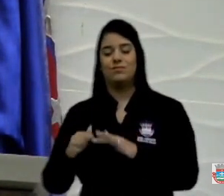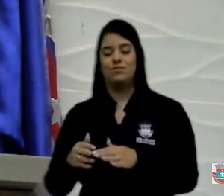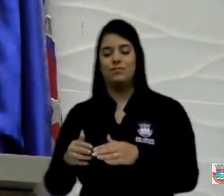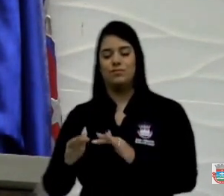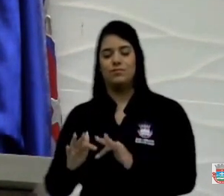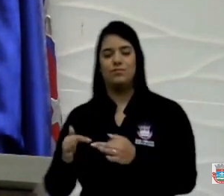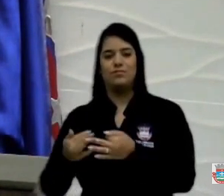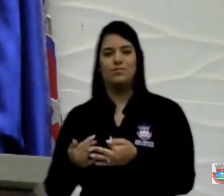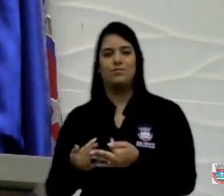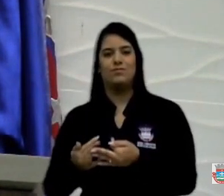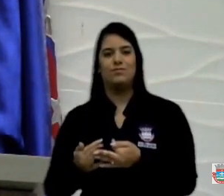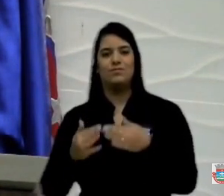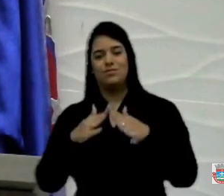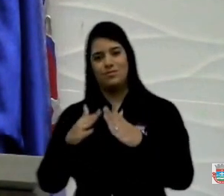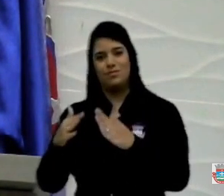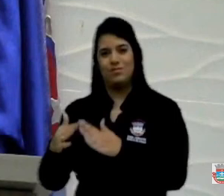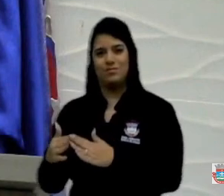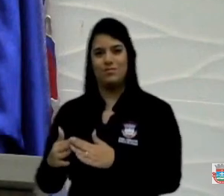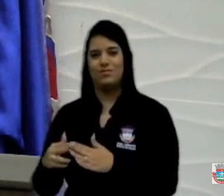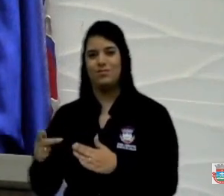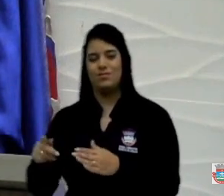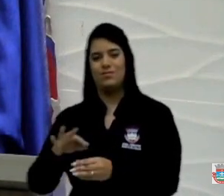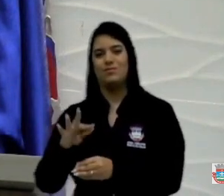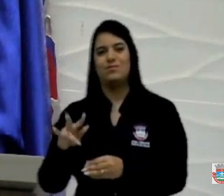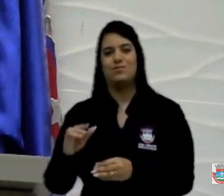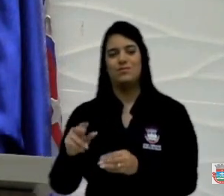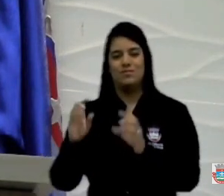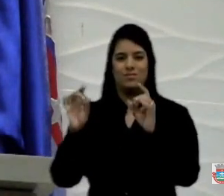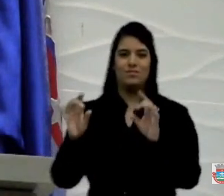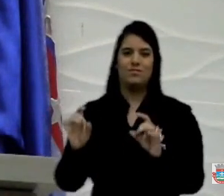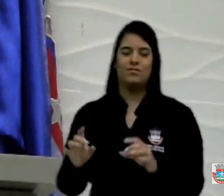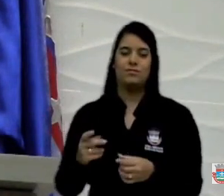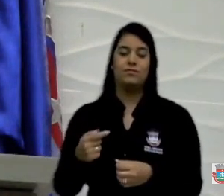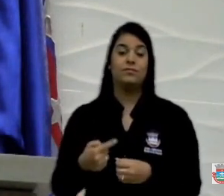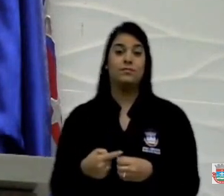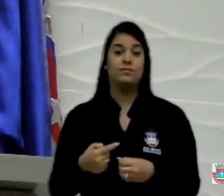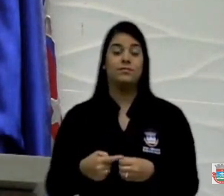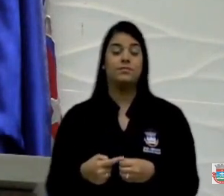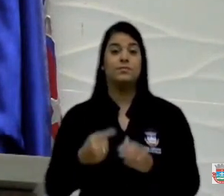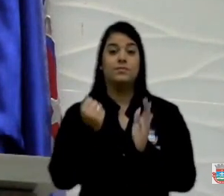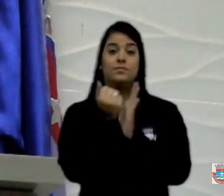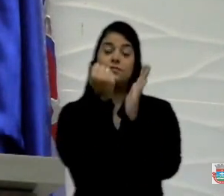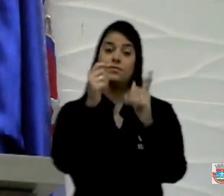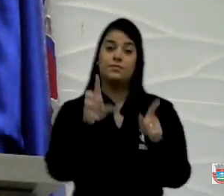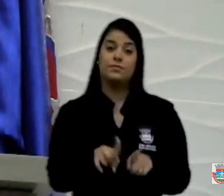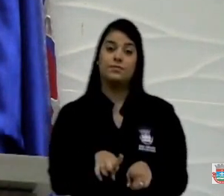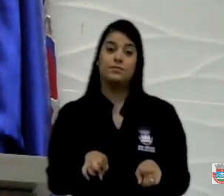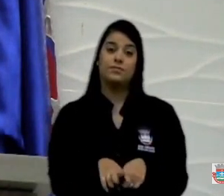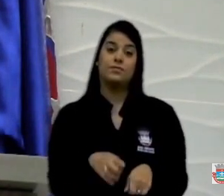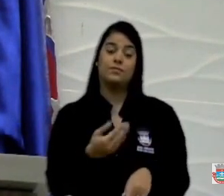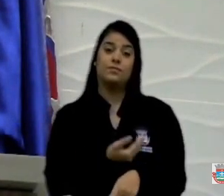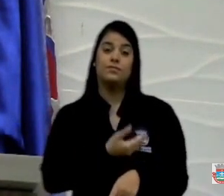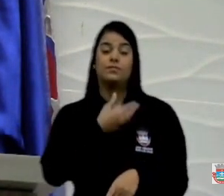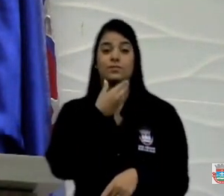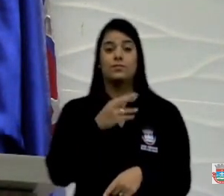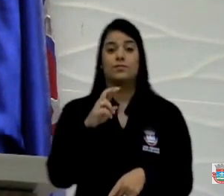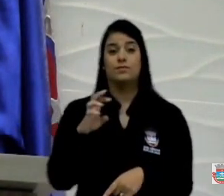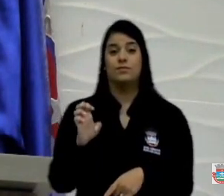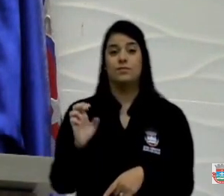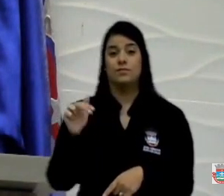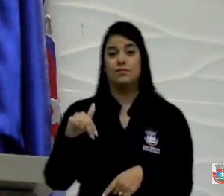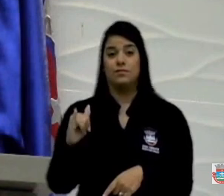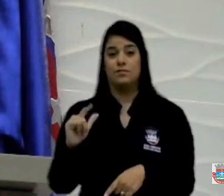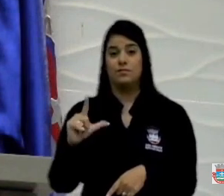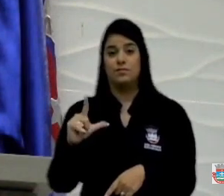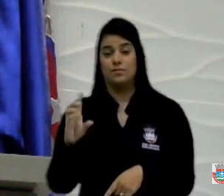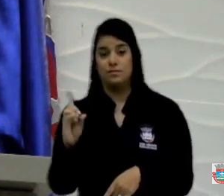moradores daquela vila tão especial para o nosso município. E também registrar aqui o nosso amigo Renildo, que todos lá